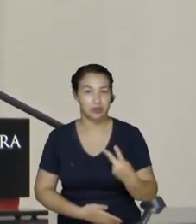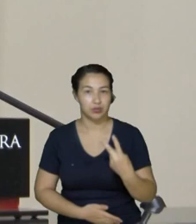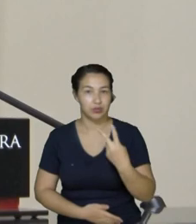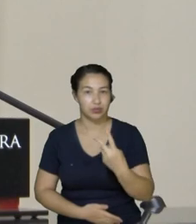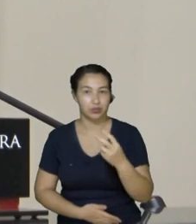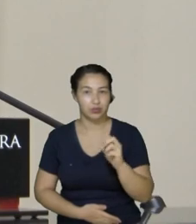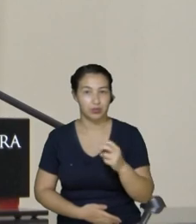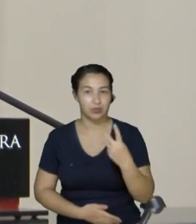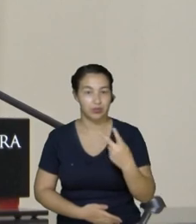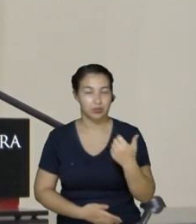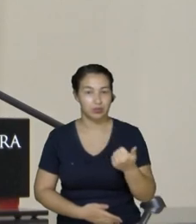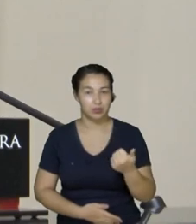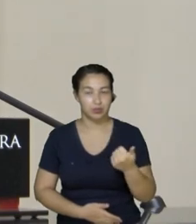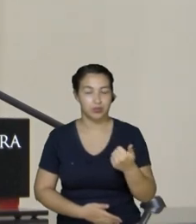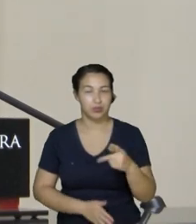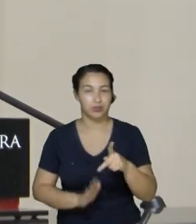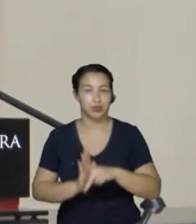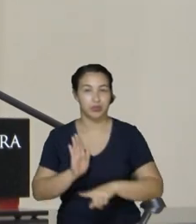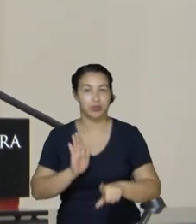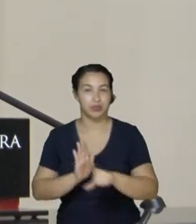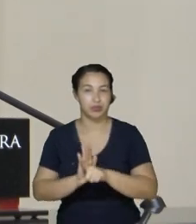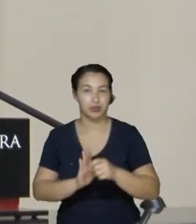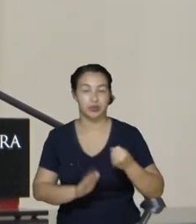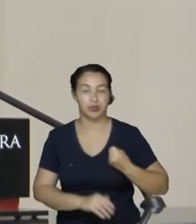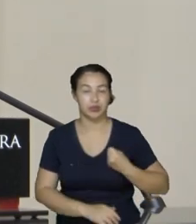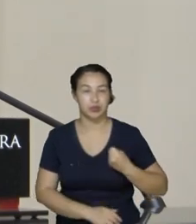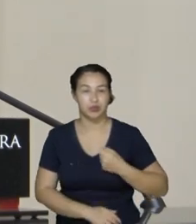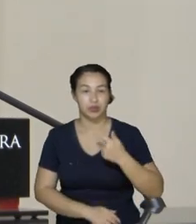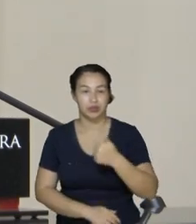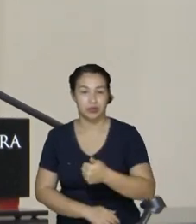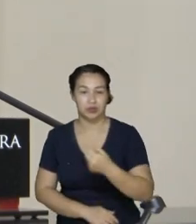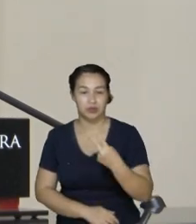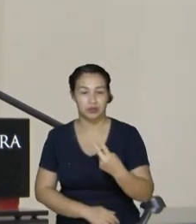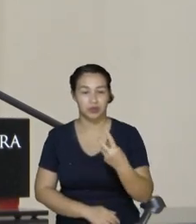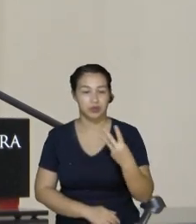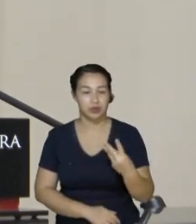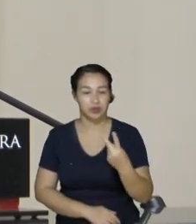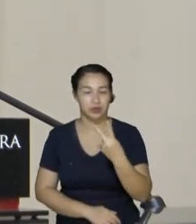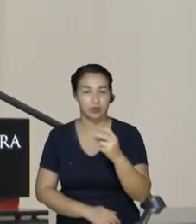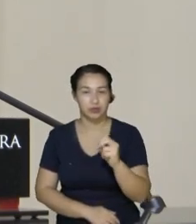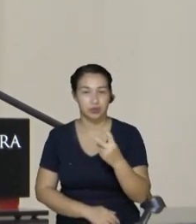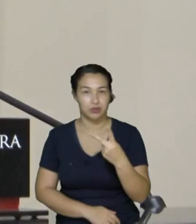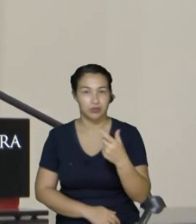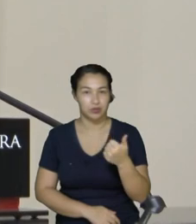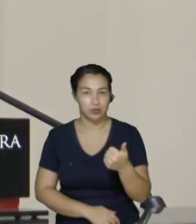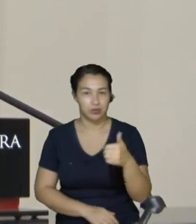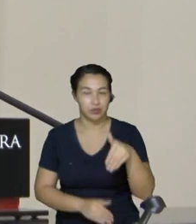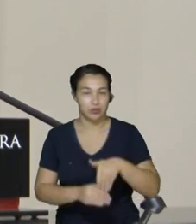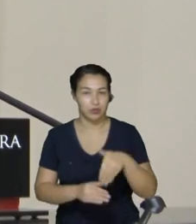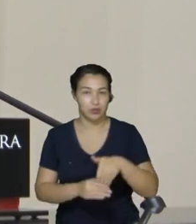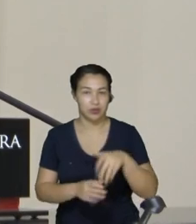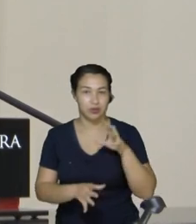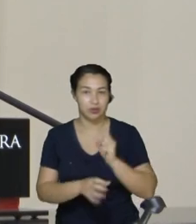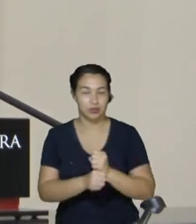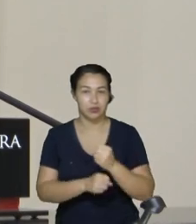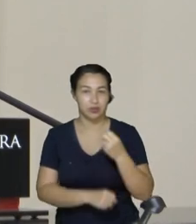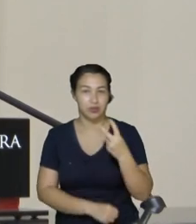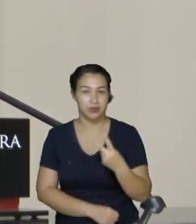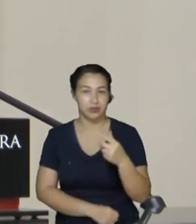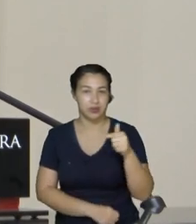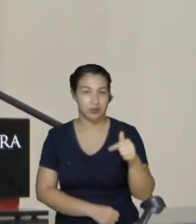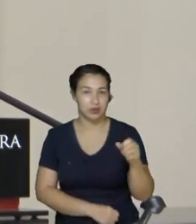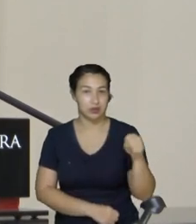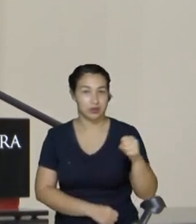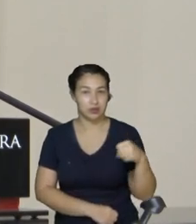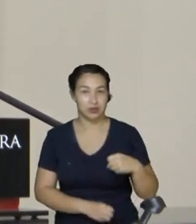782-2021, aposto ao projeto de lei número 123-2021, com a seguinte votação: 27 votos